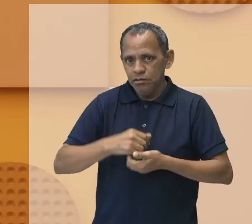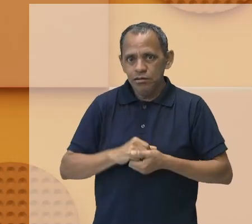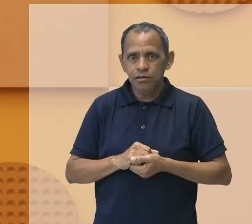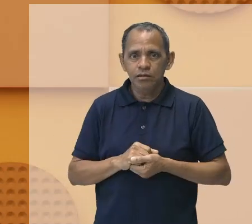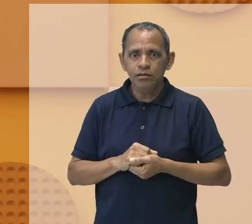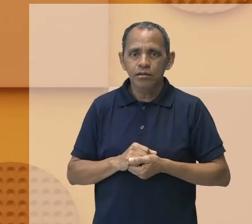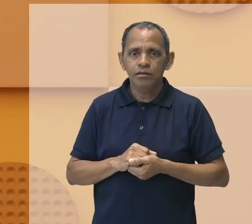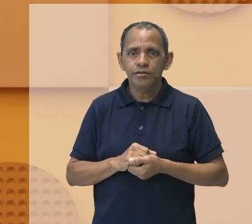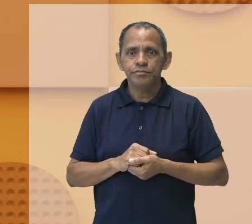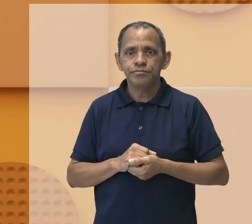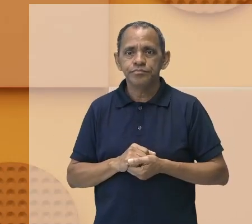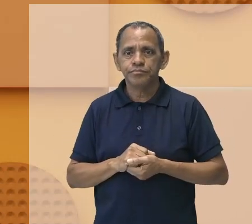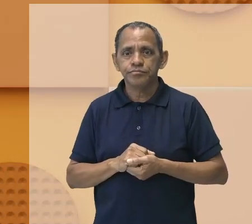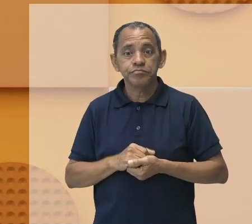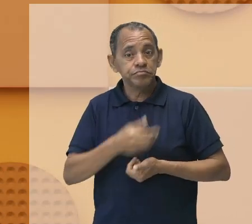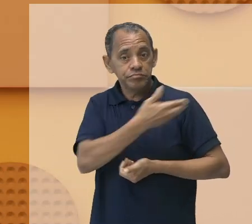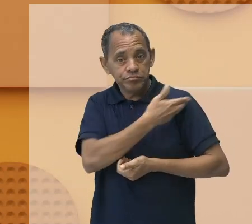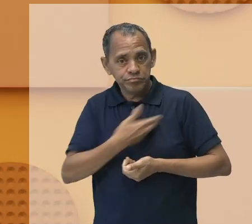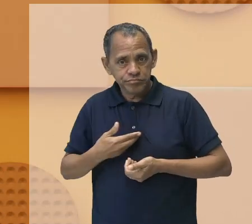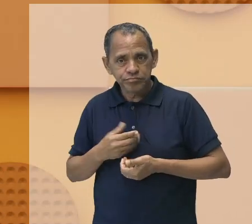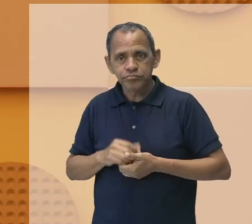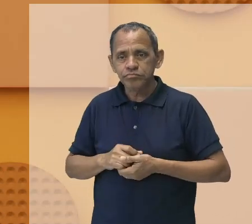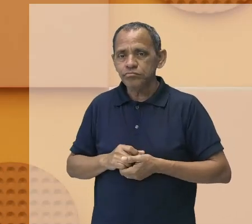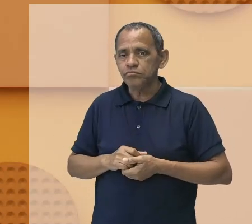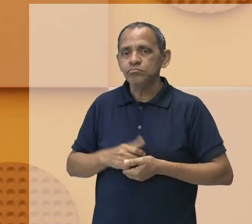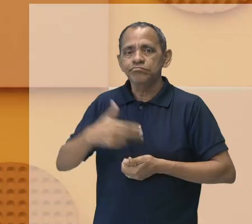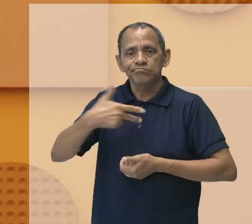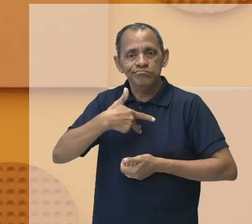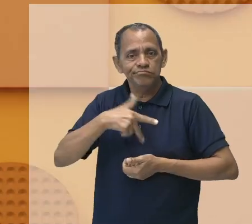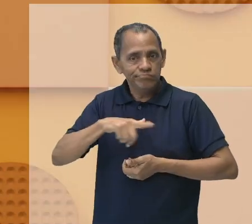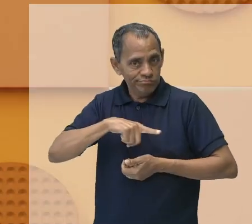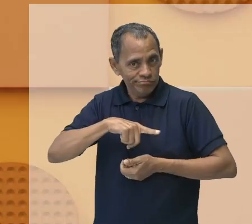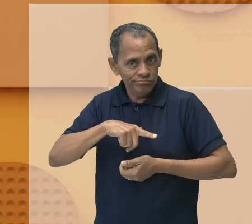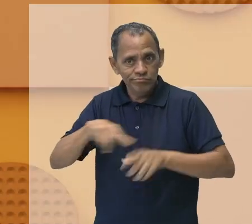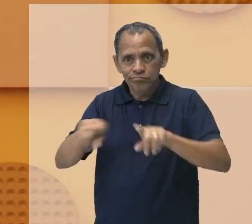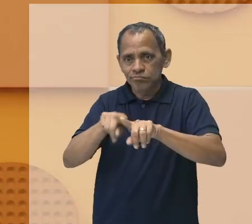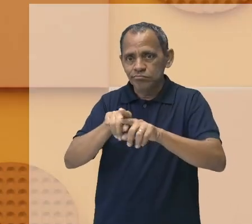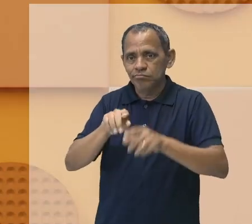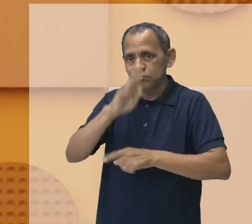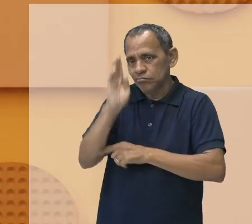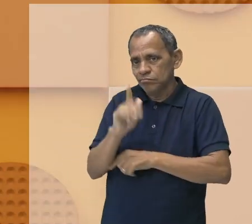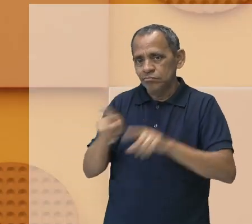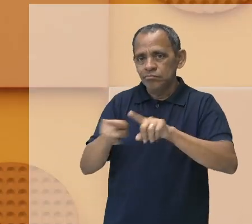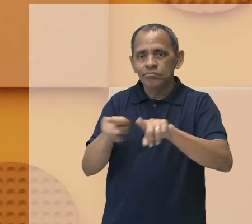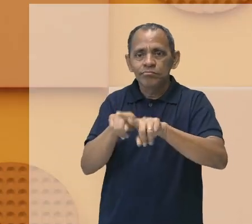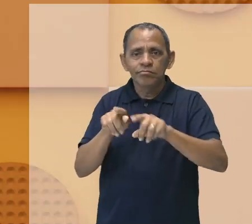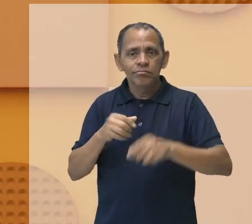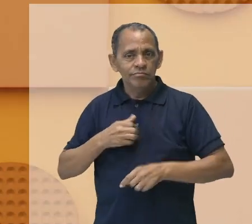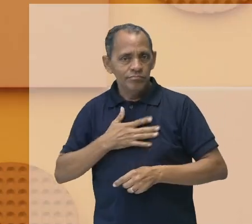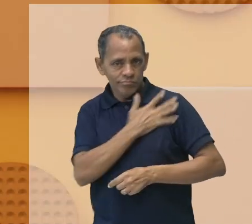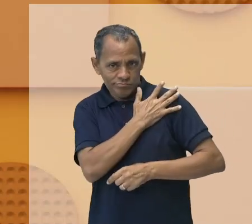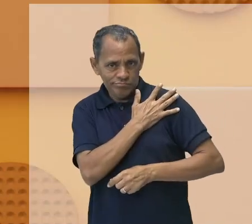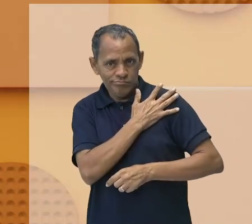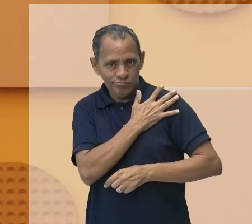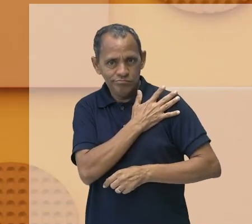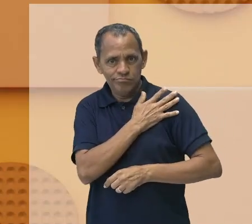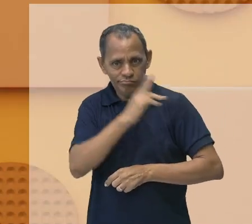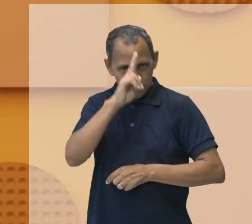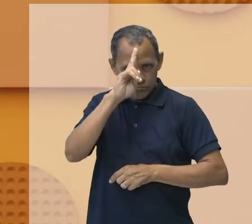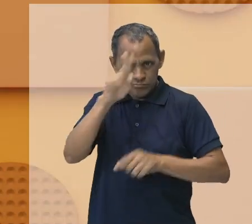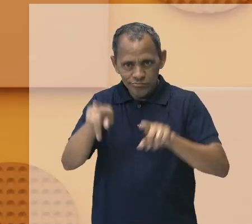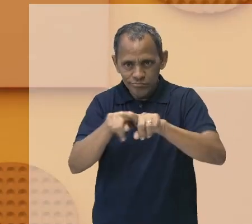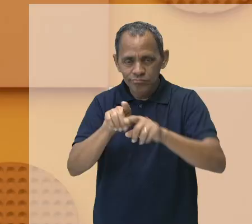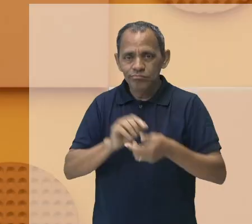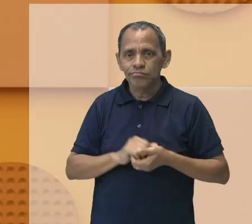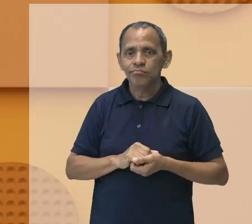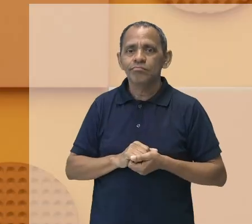foi um governante singular no Brasil e também um ditador, ela foi uma peça publicitária criada